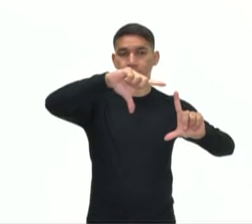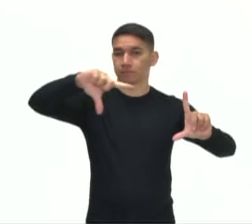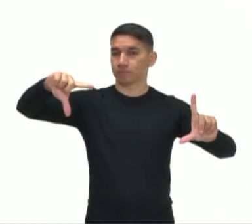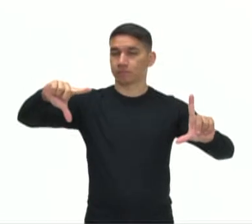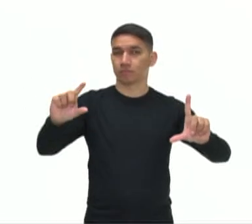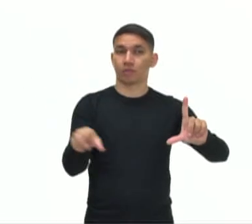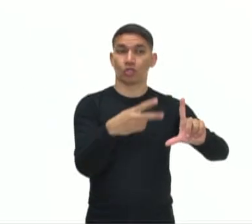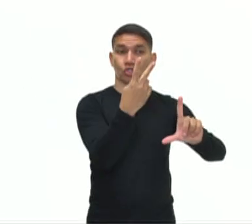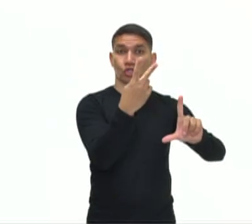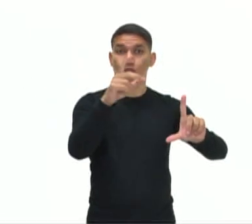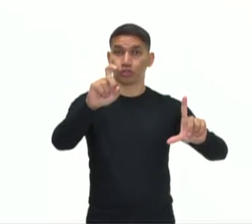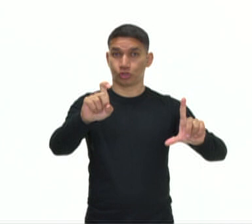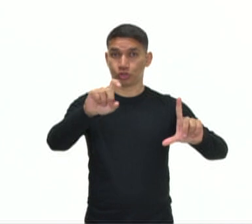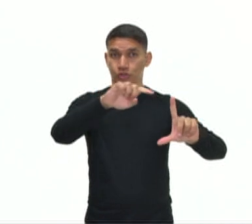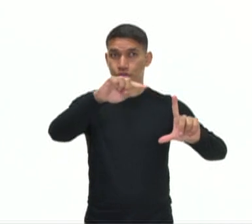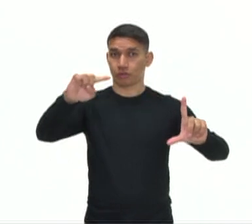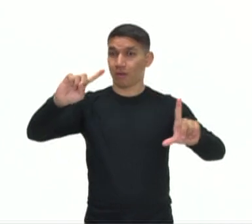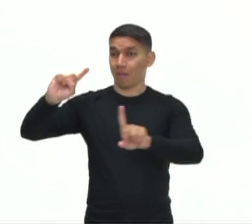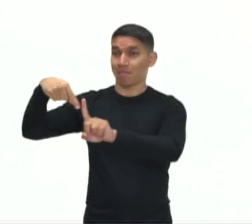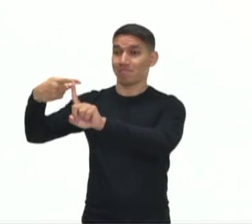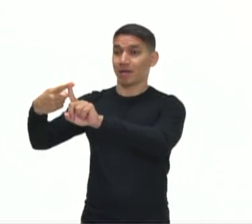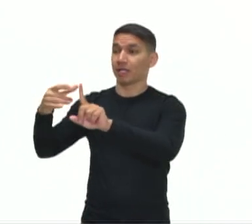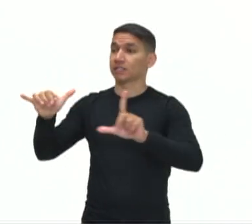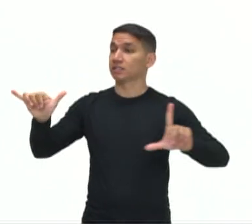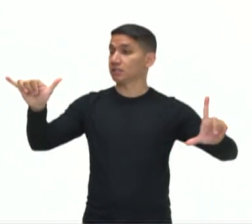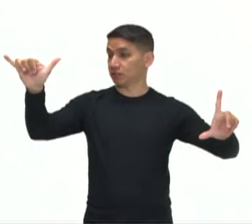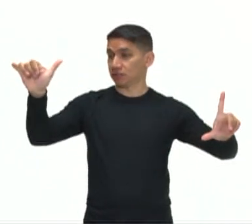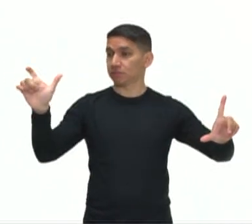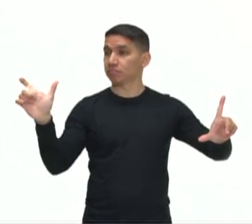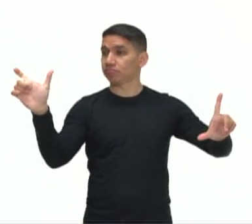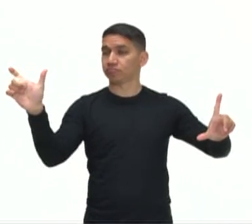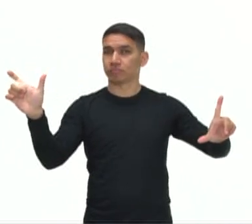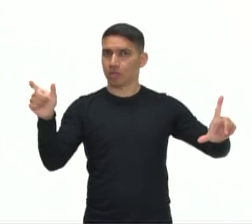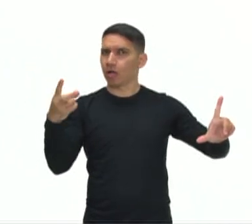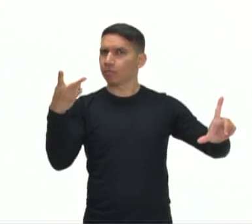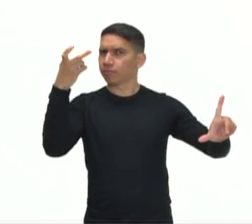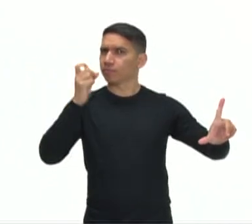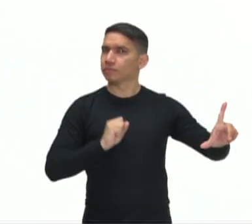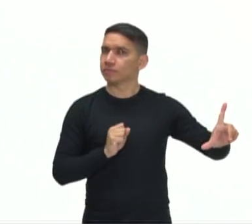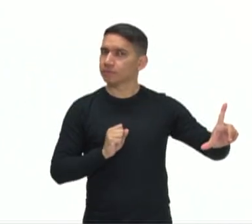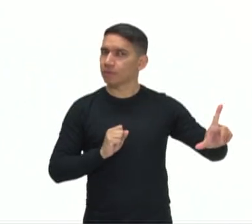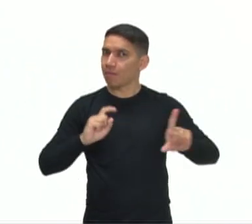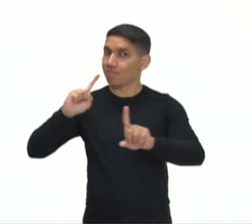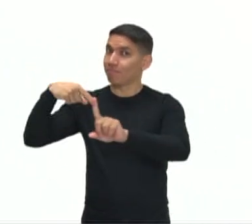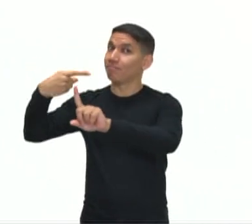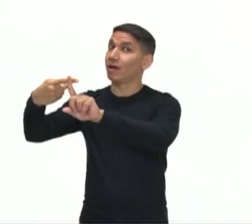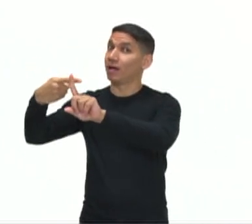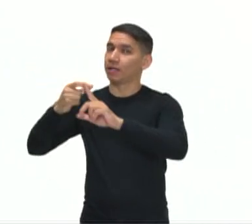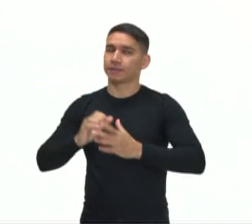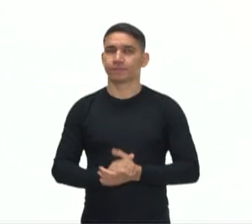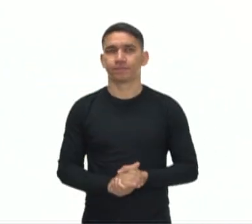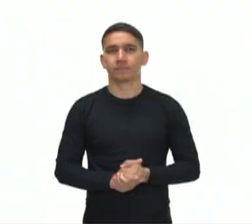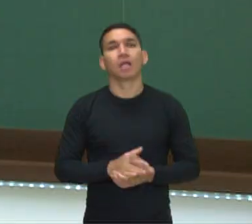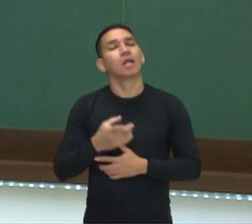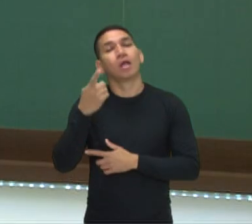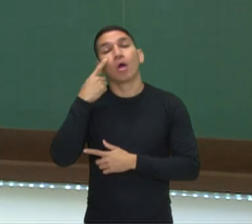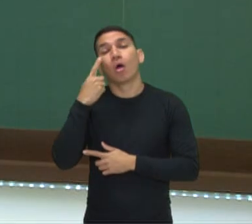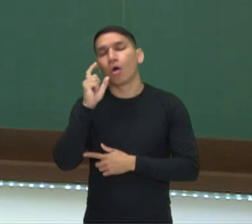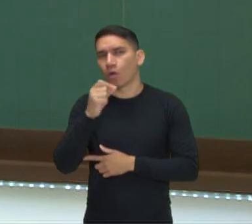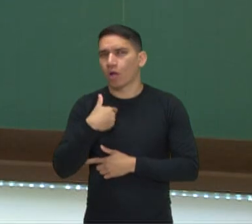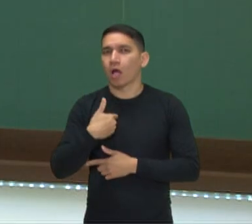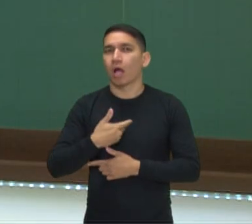2x de comprimento, mais y de comprimento. Viu o que eu falei? Mais. Então, eu posso